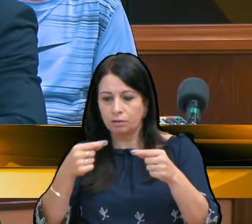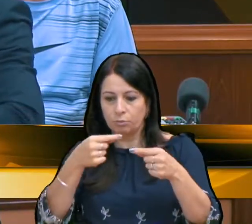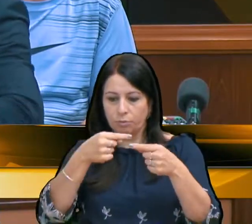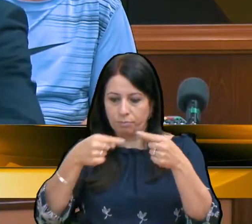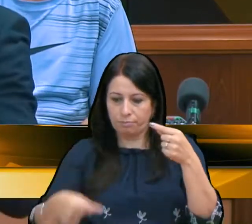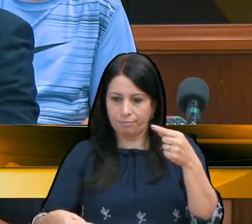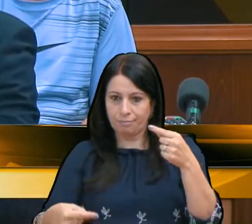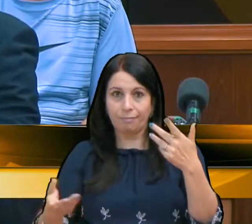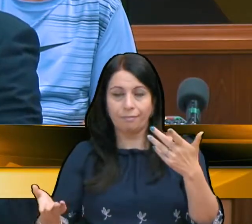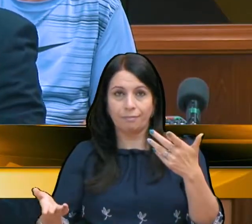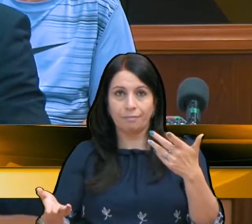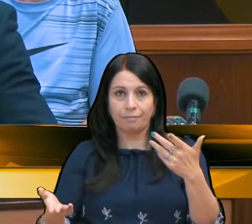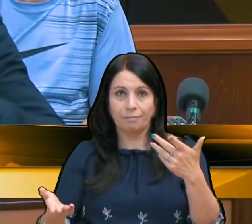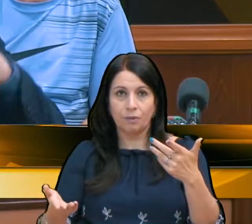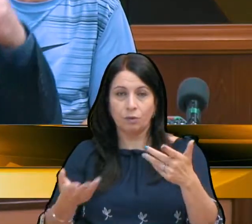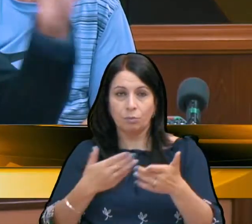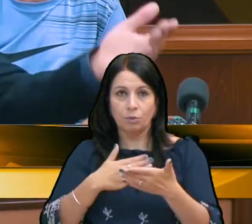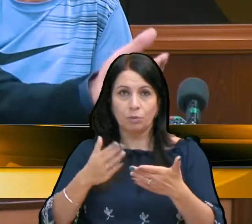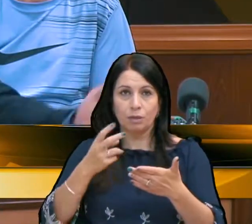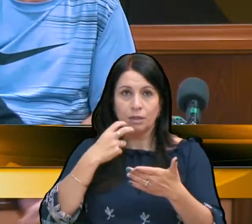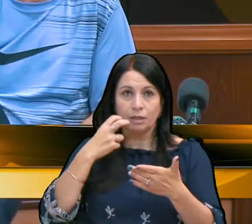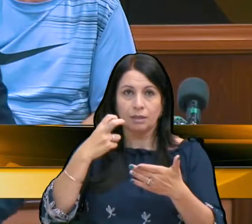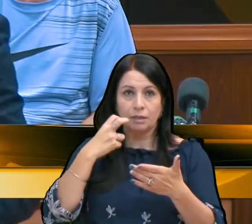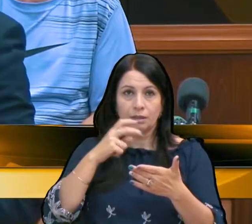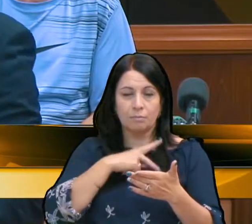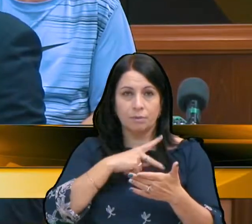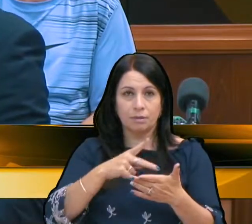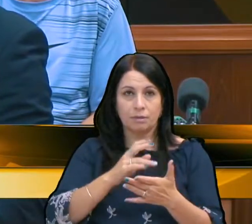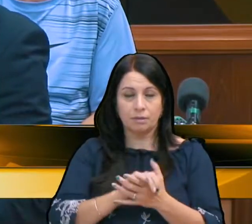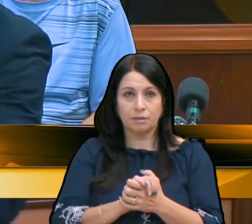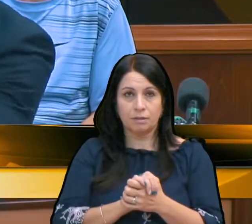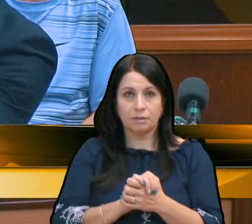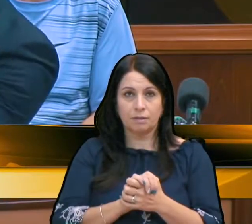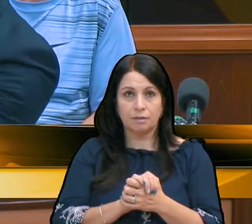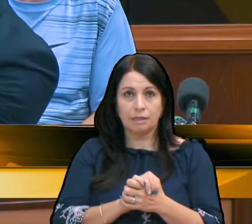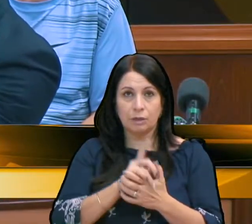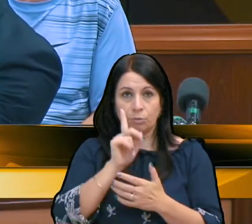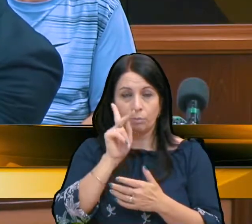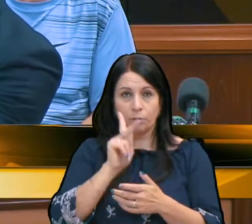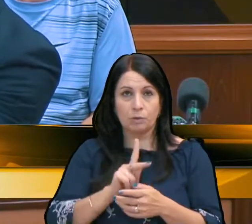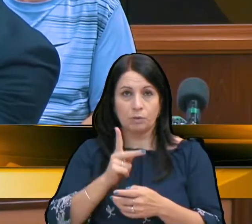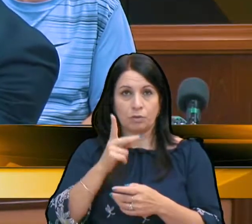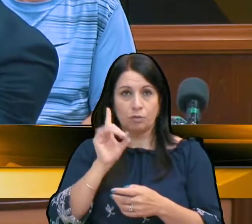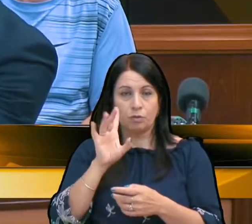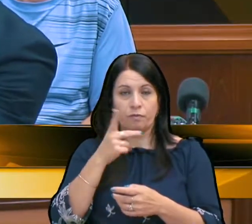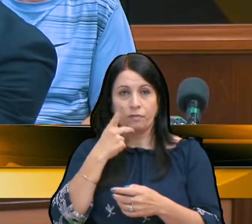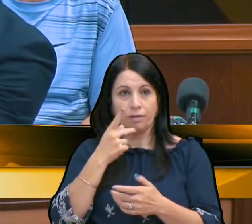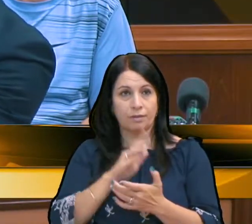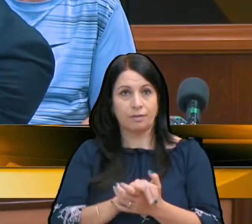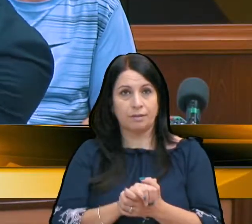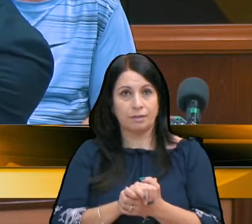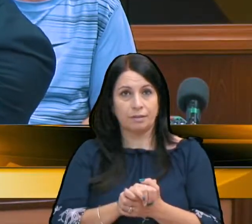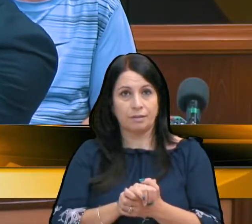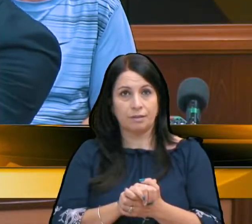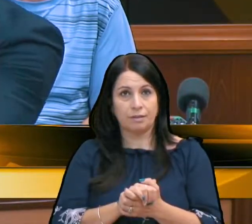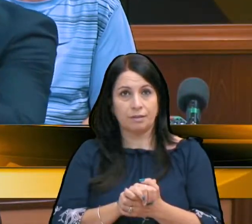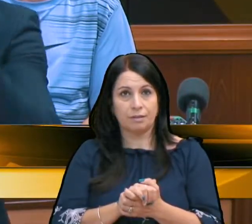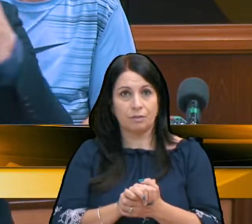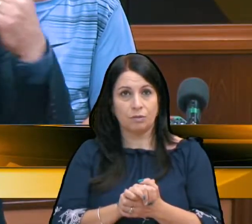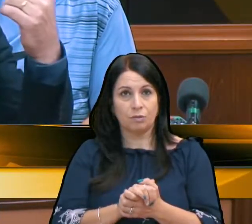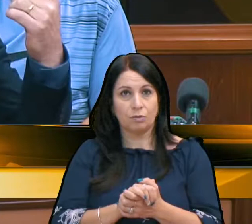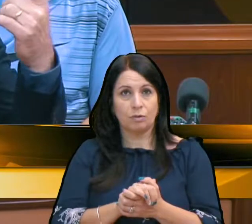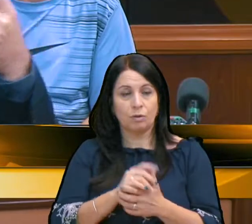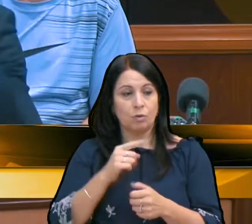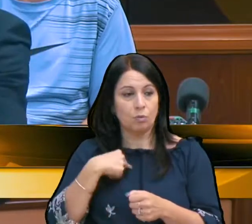perdeu a estribeira, começou a gritar com o presidente. Era uma pessoa só falando. Eu passei os últimos